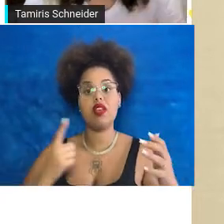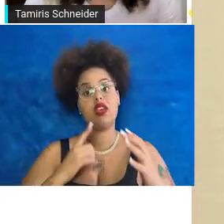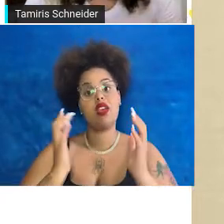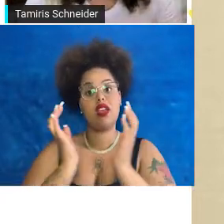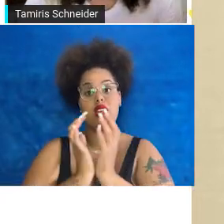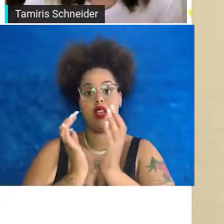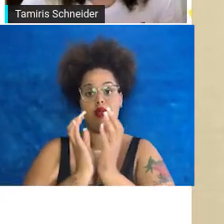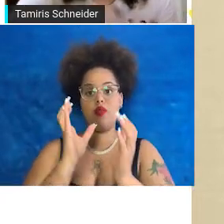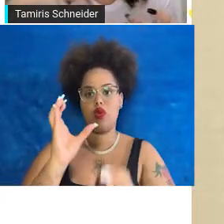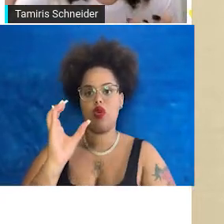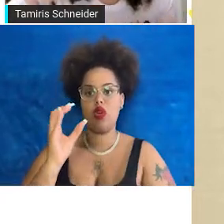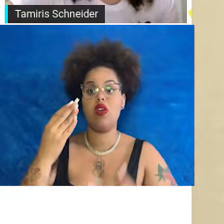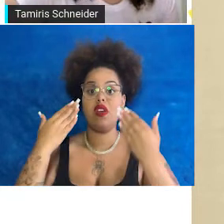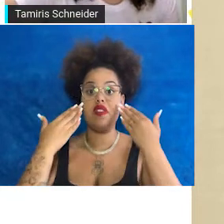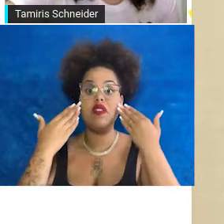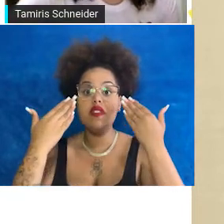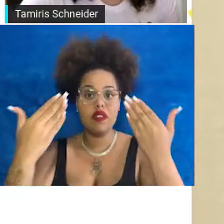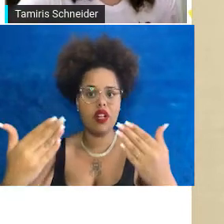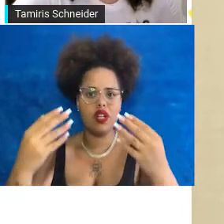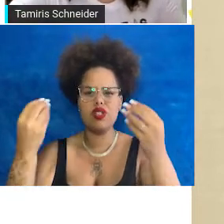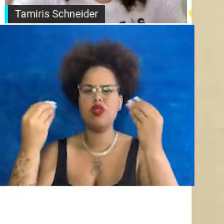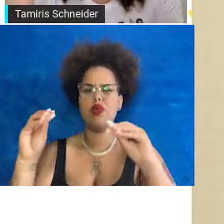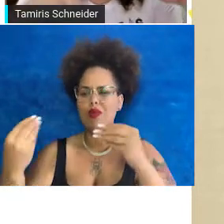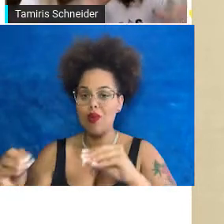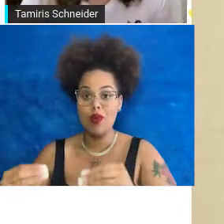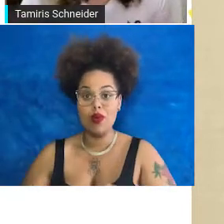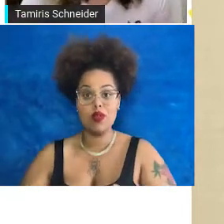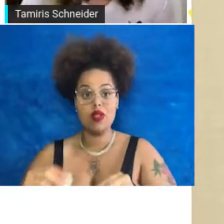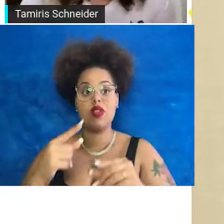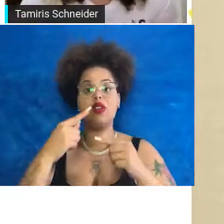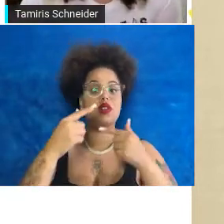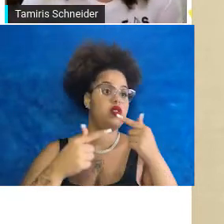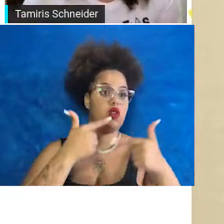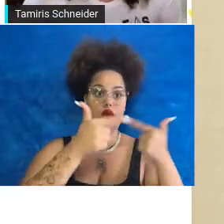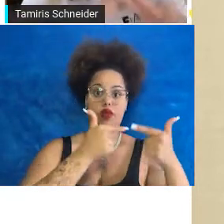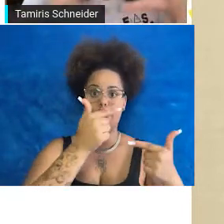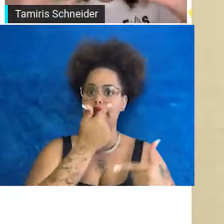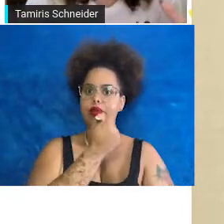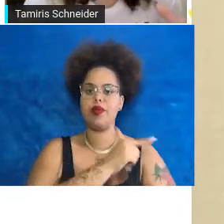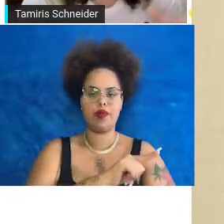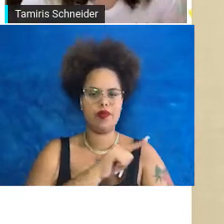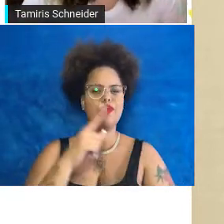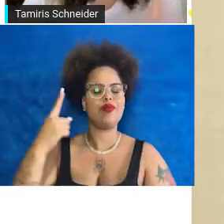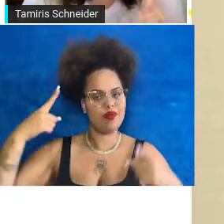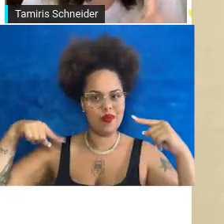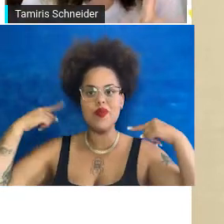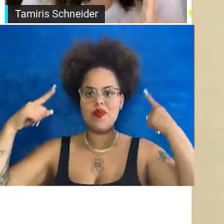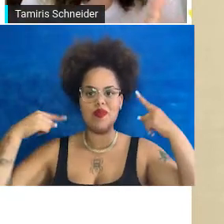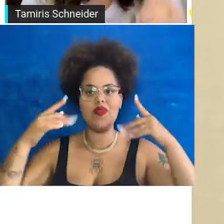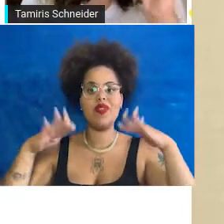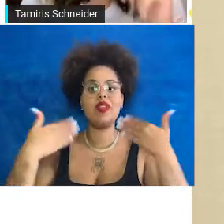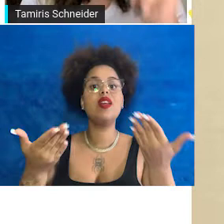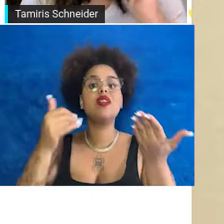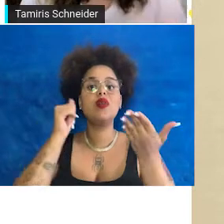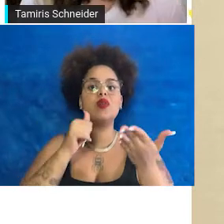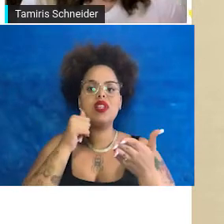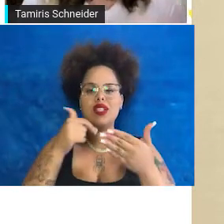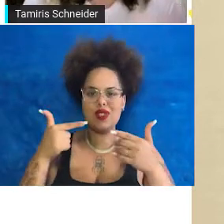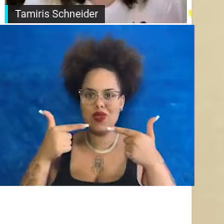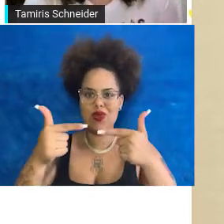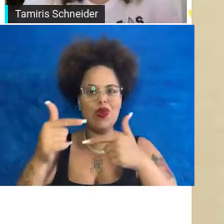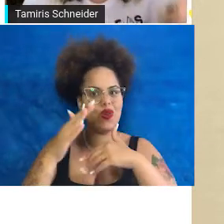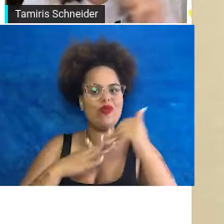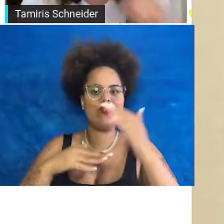da frente, que monta outros cenários enquanto está rodando em um. E aí é uma loucura. Então é isso, meninas. Corram para a função